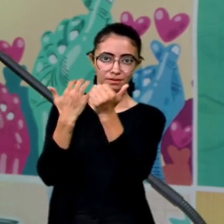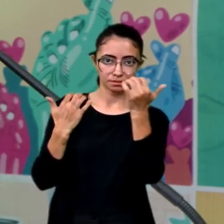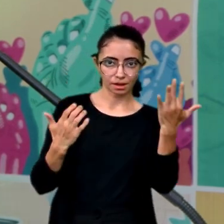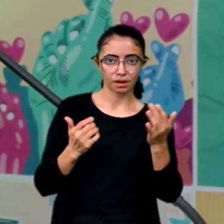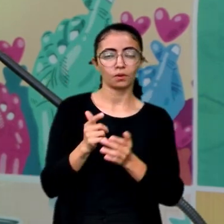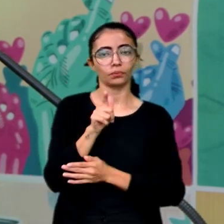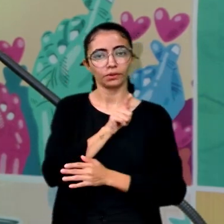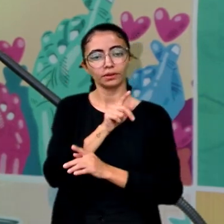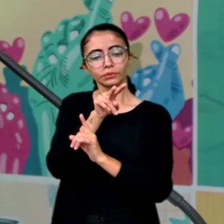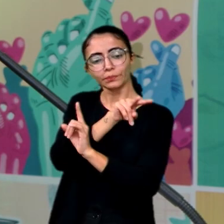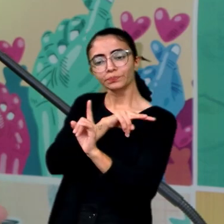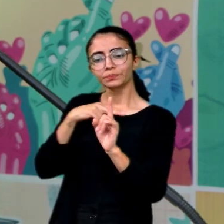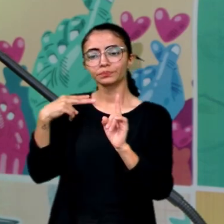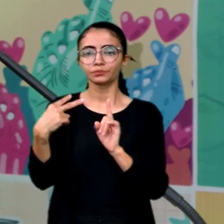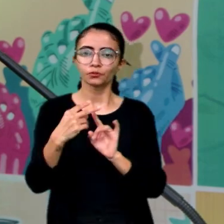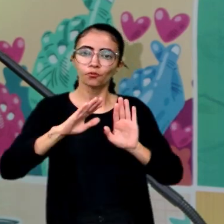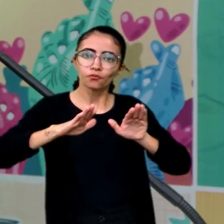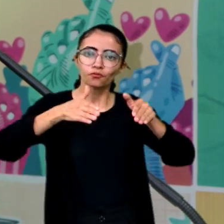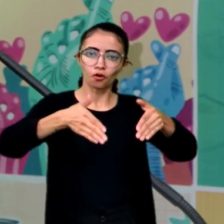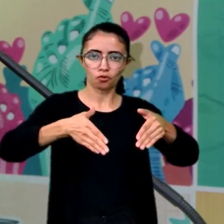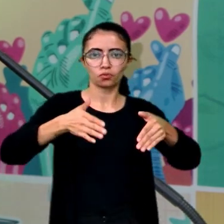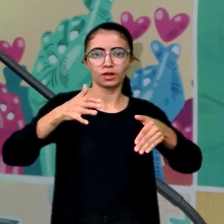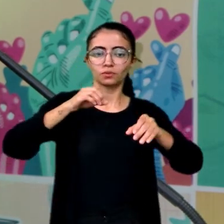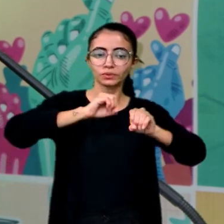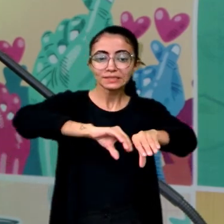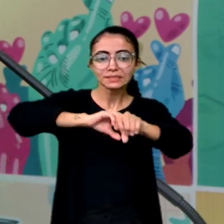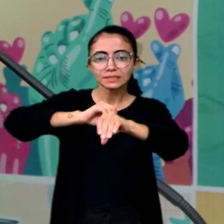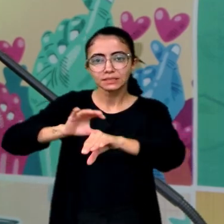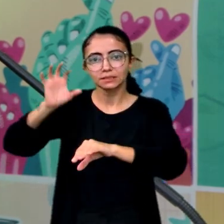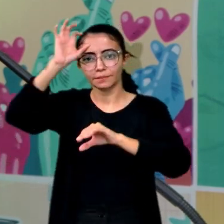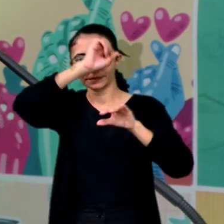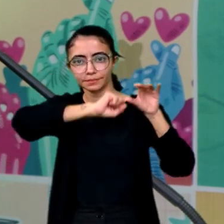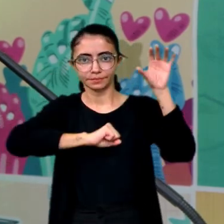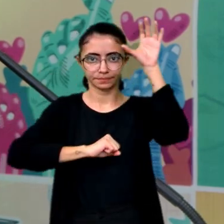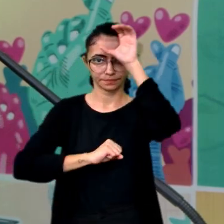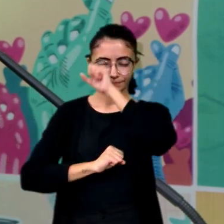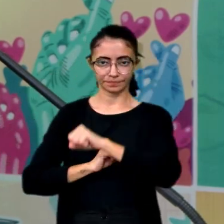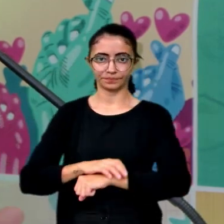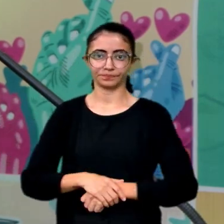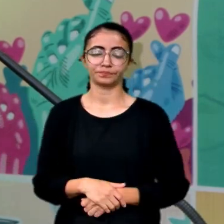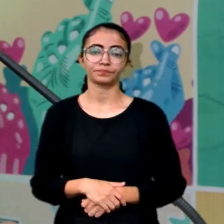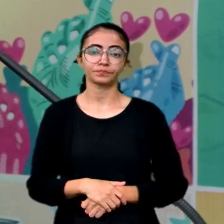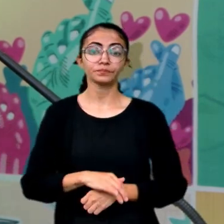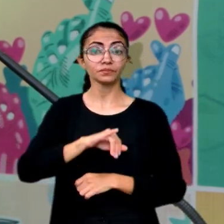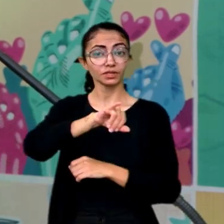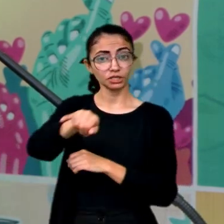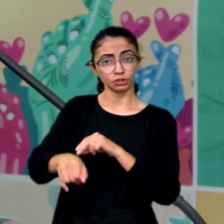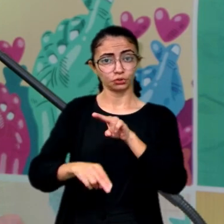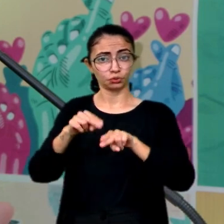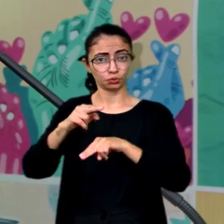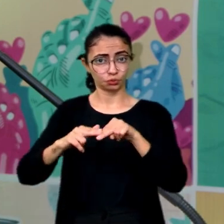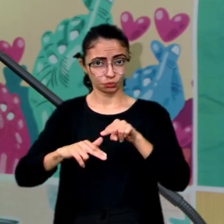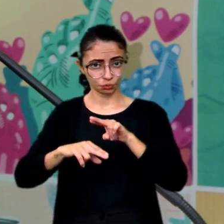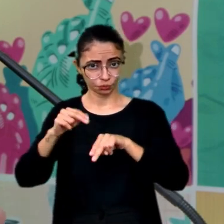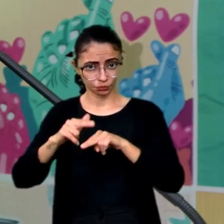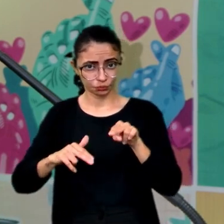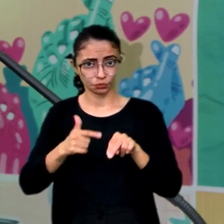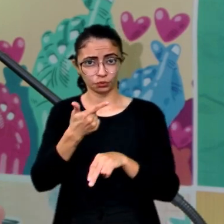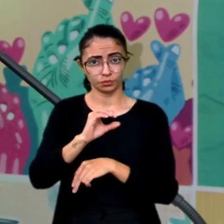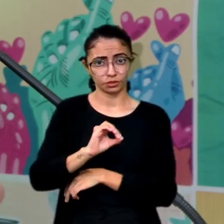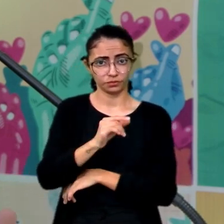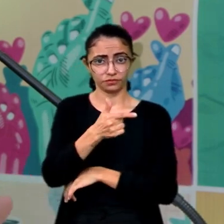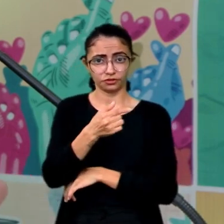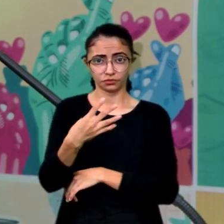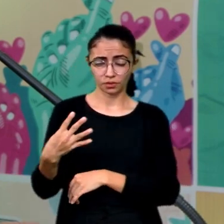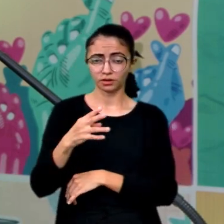formação. Uhum. A gente agora, em junho de 2024, vai ter aqui em Brasília o Congresso Internacional, acho que é Cidades